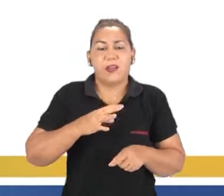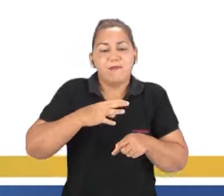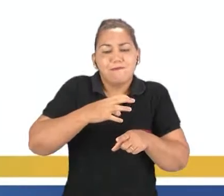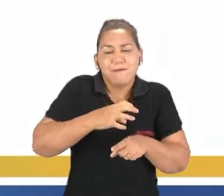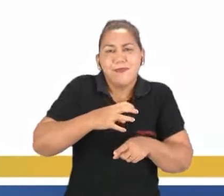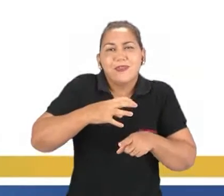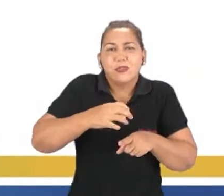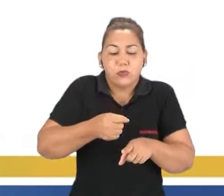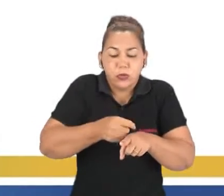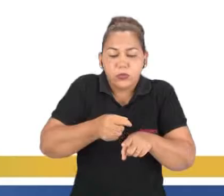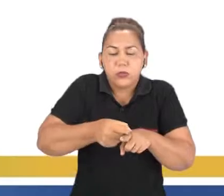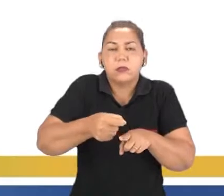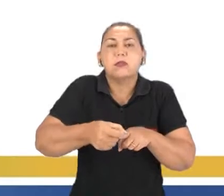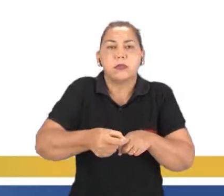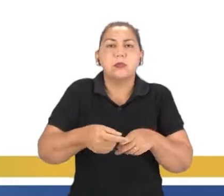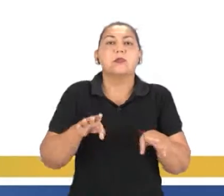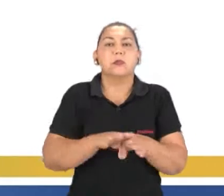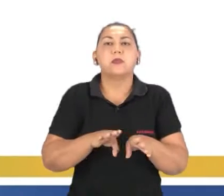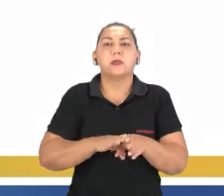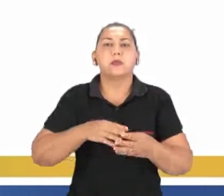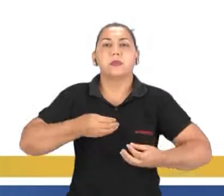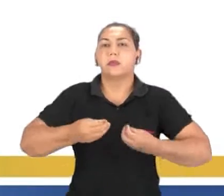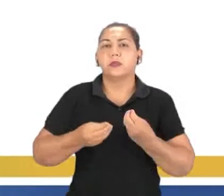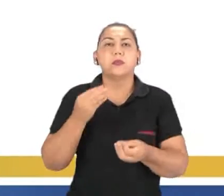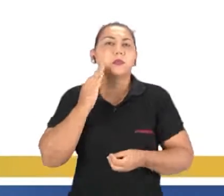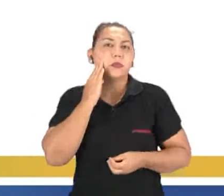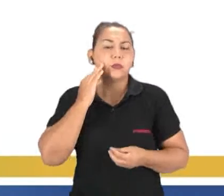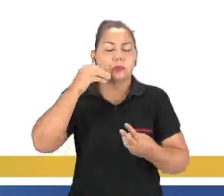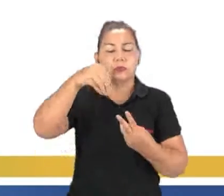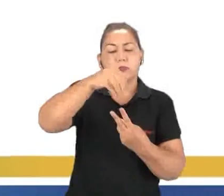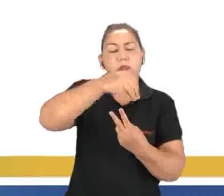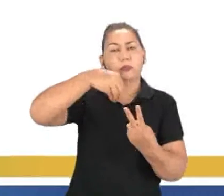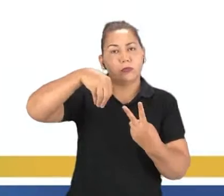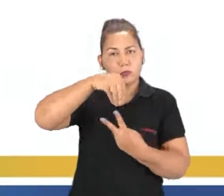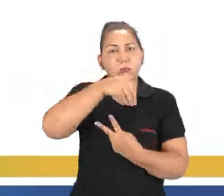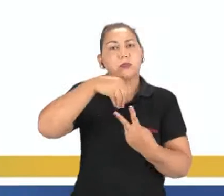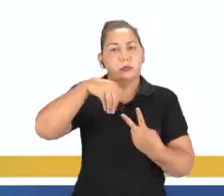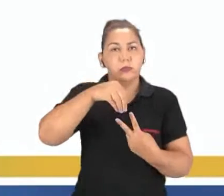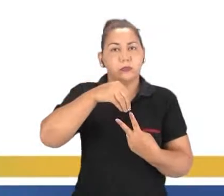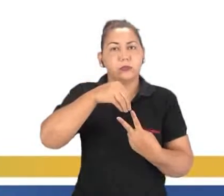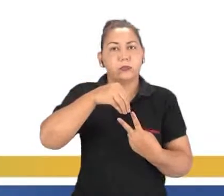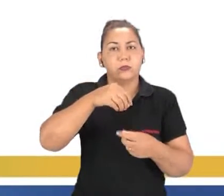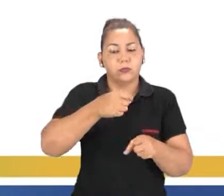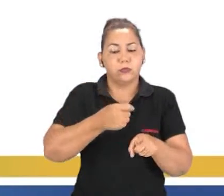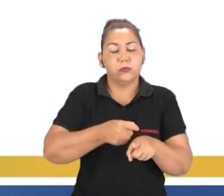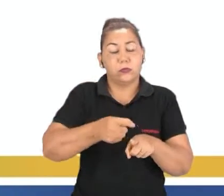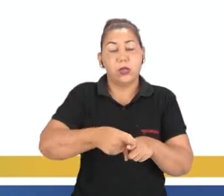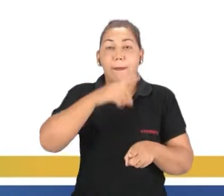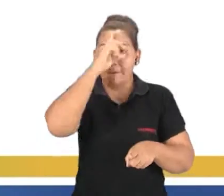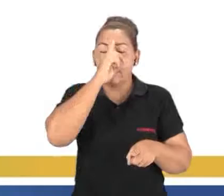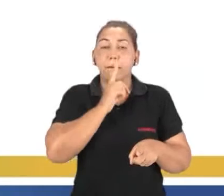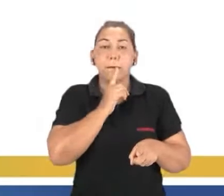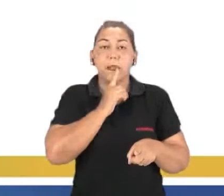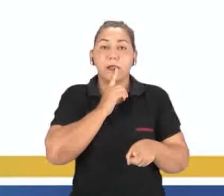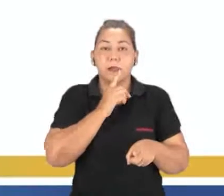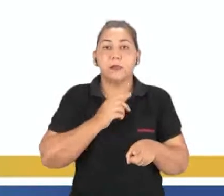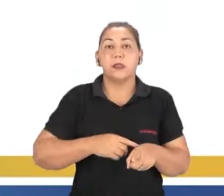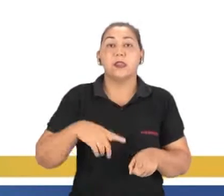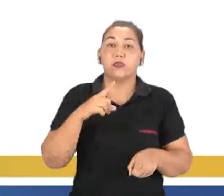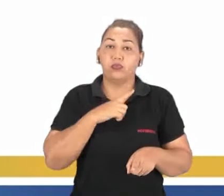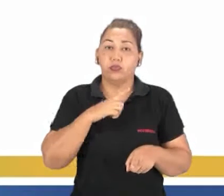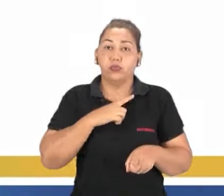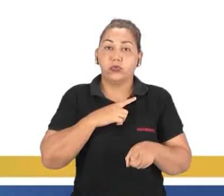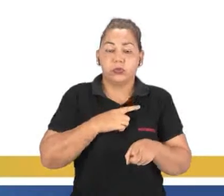semente. Então, como ele fez esse experimento? Ele realizou um cruzamento entre ervilhas amarelas e que tinham